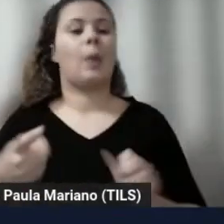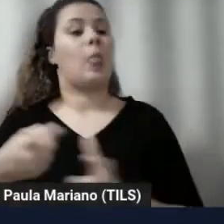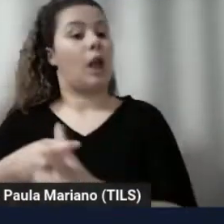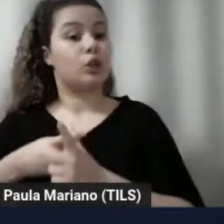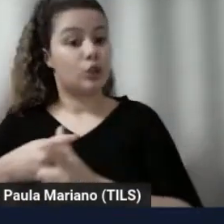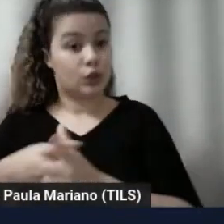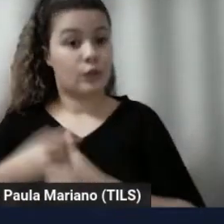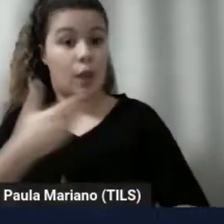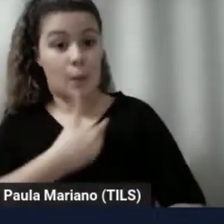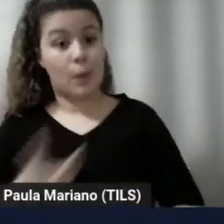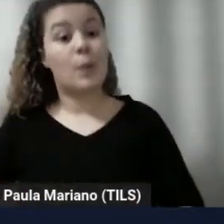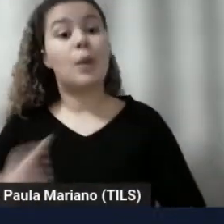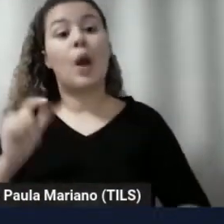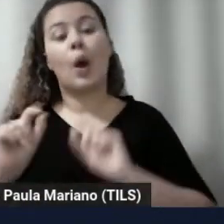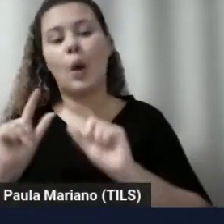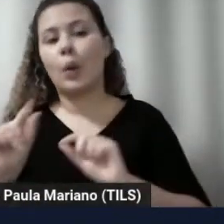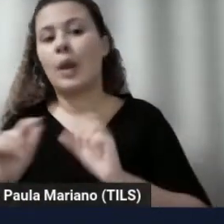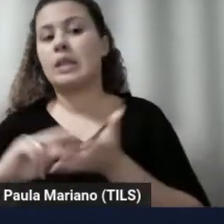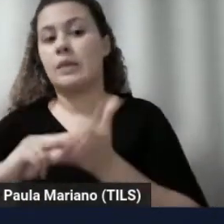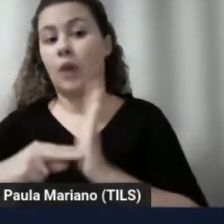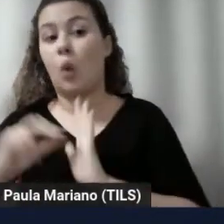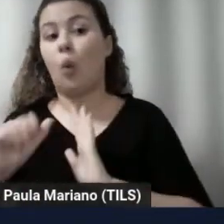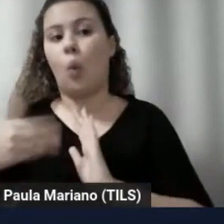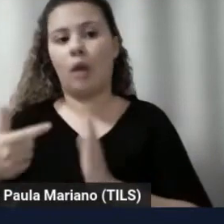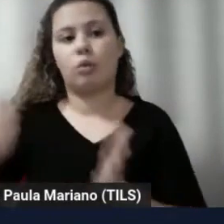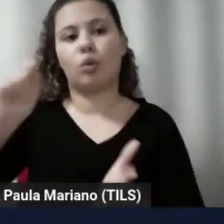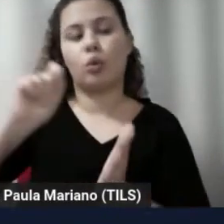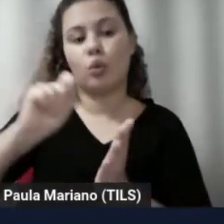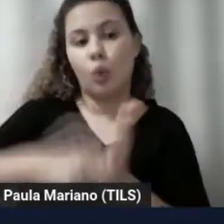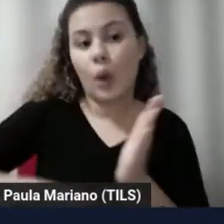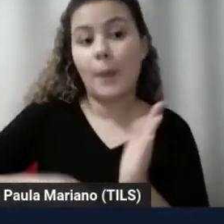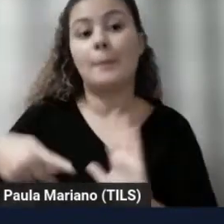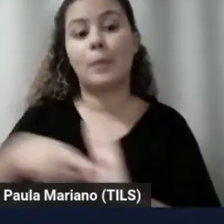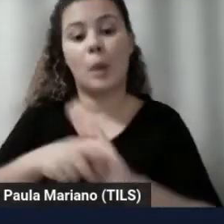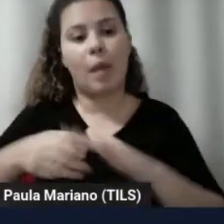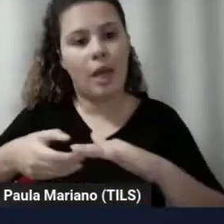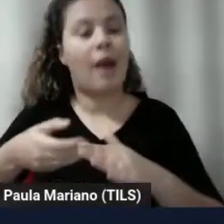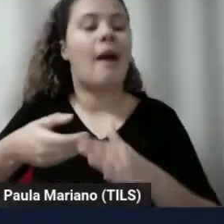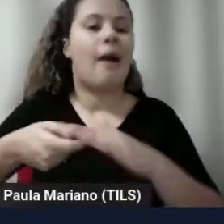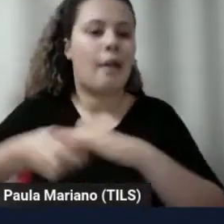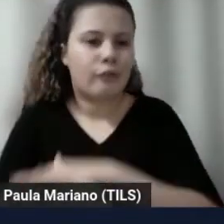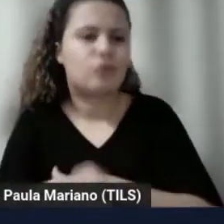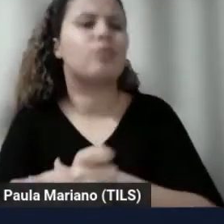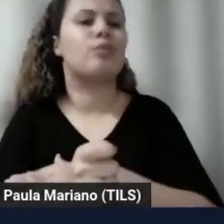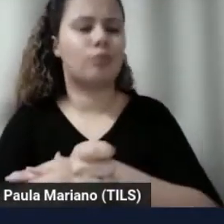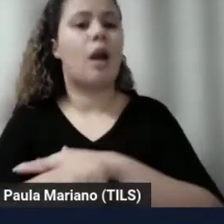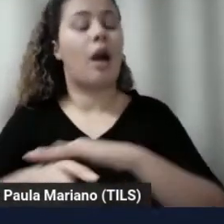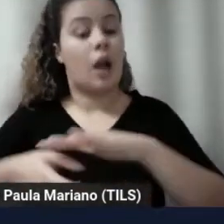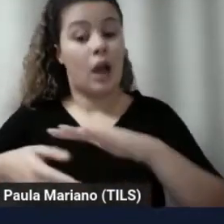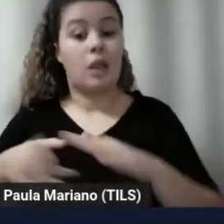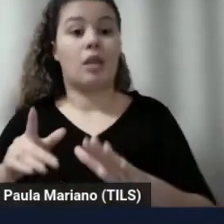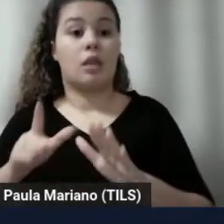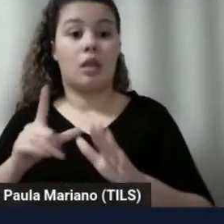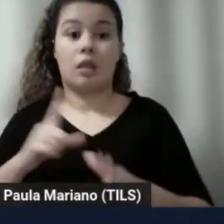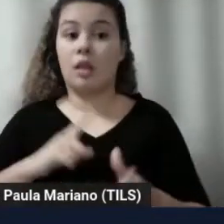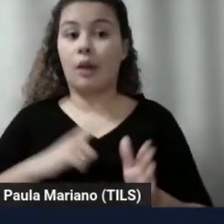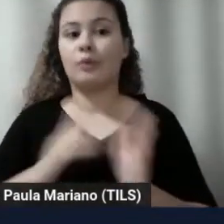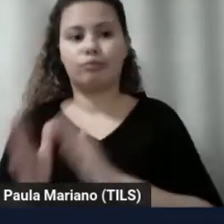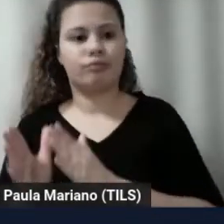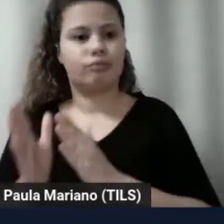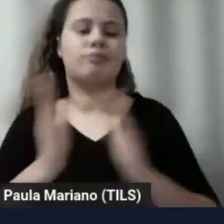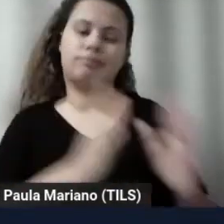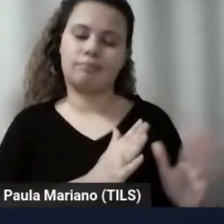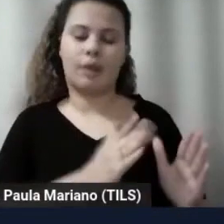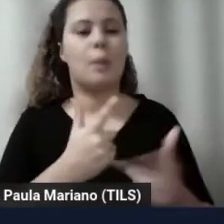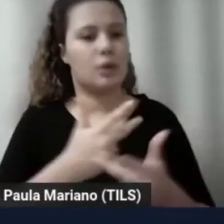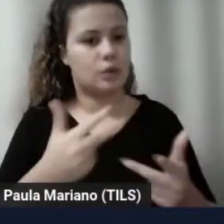é quando a dívida é contratada para investimentos, quando a dívida tem contrapartida. A